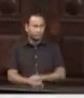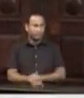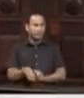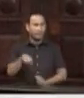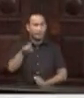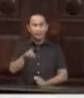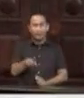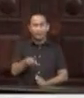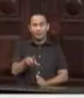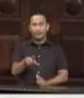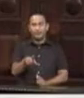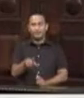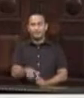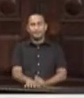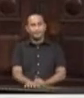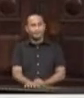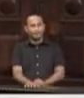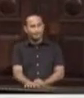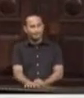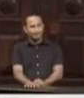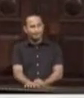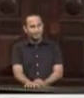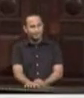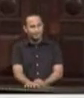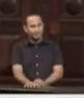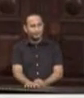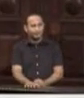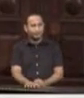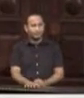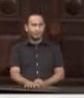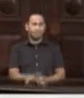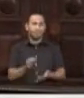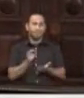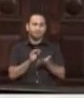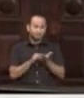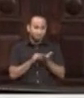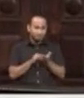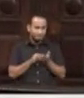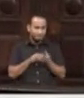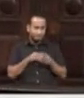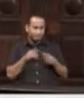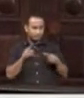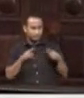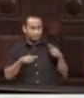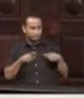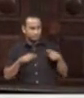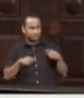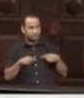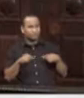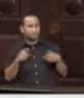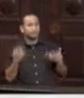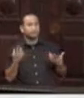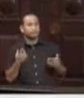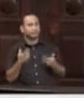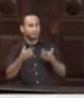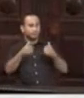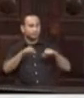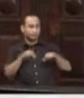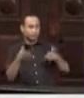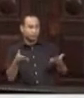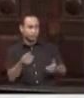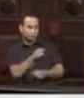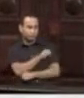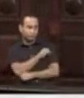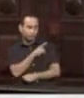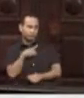é o panorama que nos abre a possibilidade de debater. Porque, infelizmente, durante uma crise como essa que o Rio de Janeiro enfrenta,